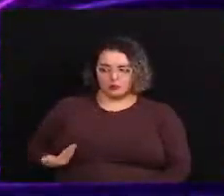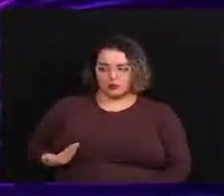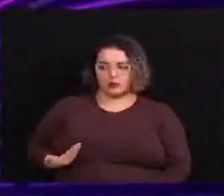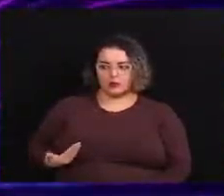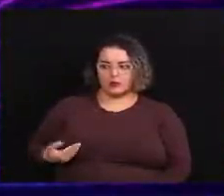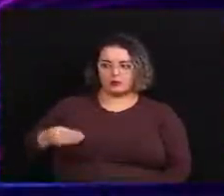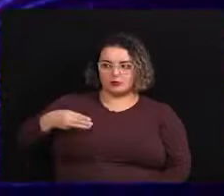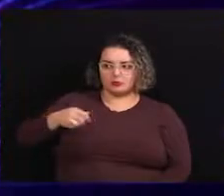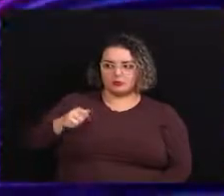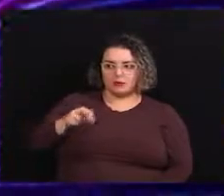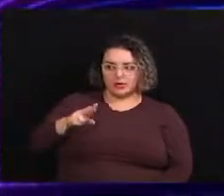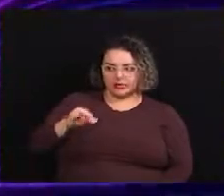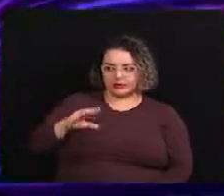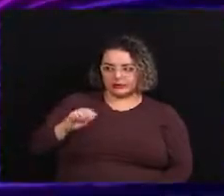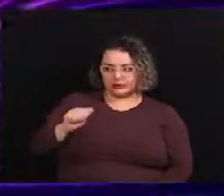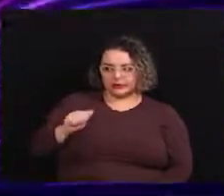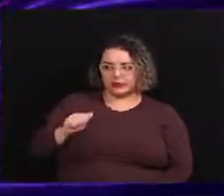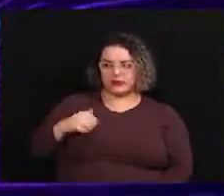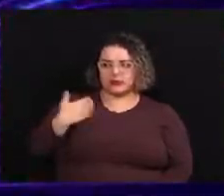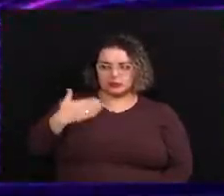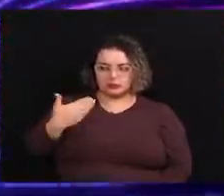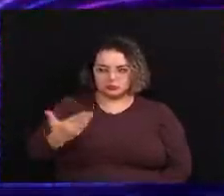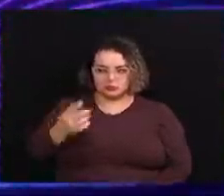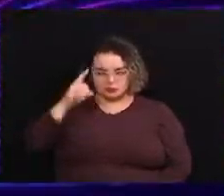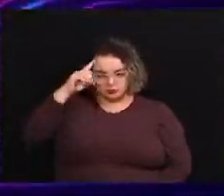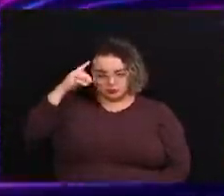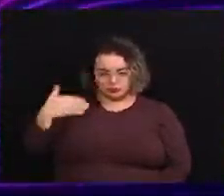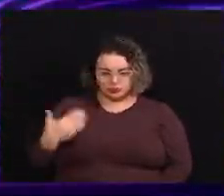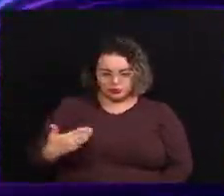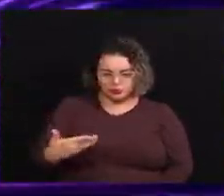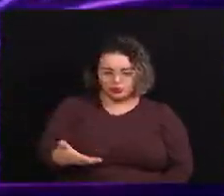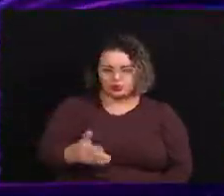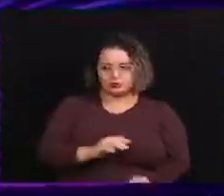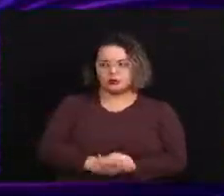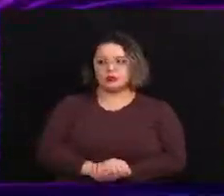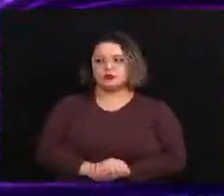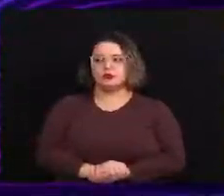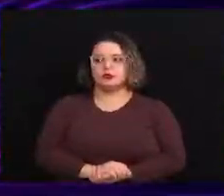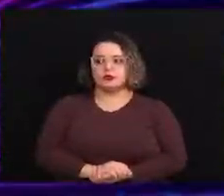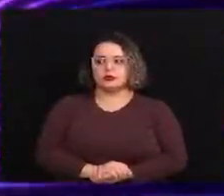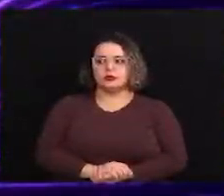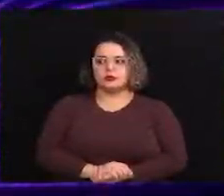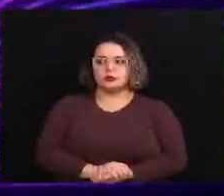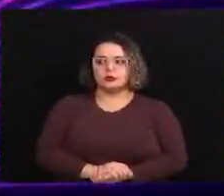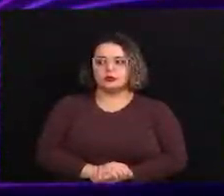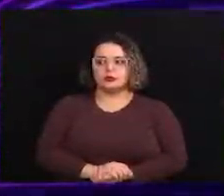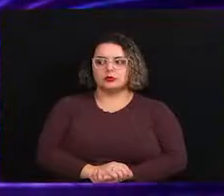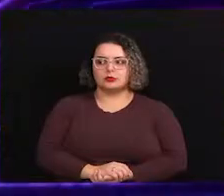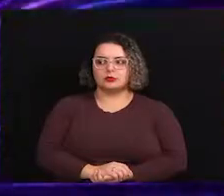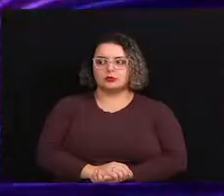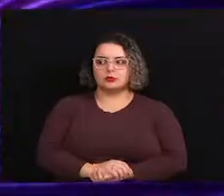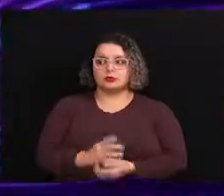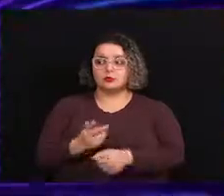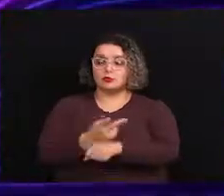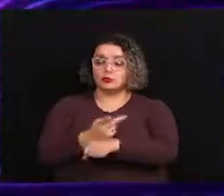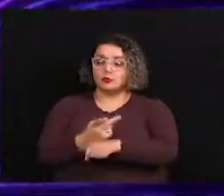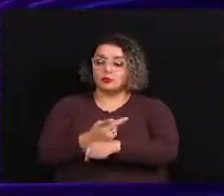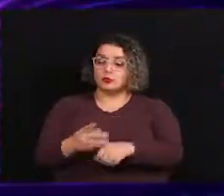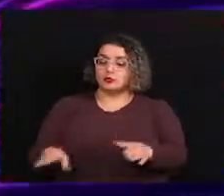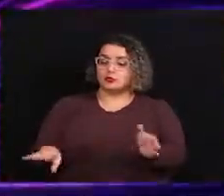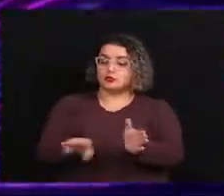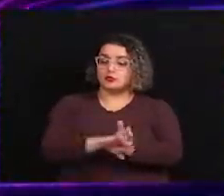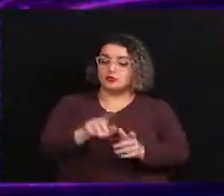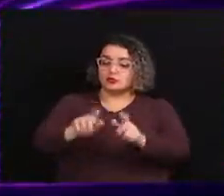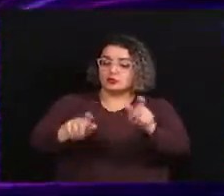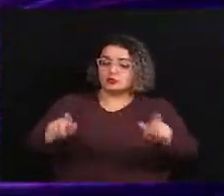tá? Estou para marcar a data certinho nos próximos dias. E realmente nós vamos procurar fazer com que eles cheguem